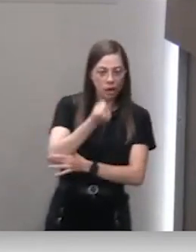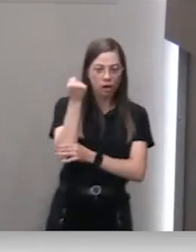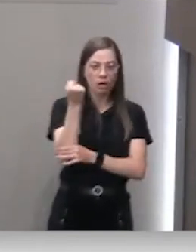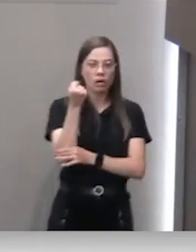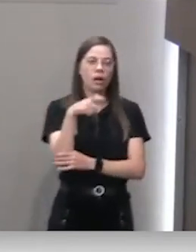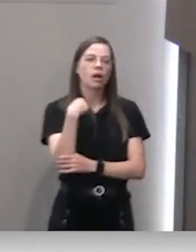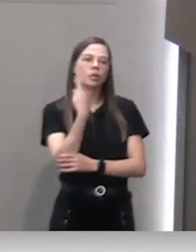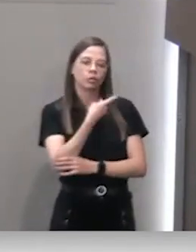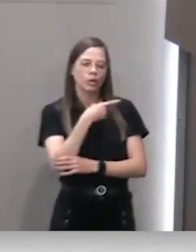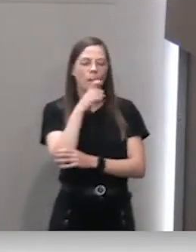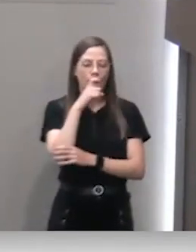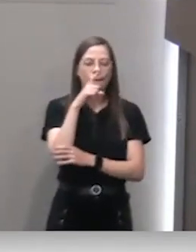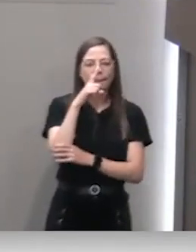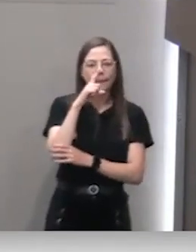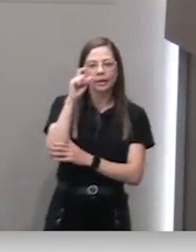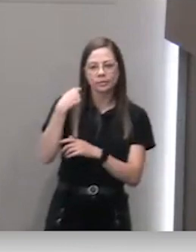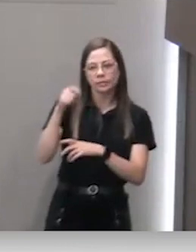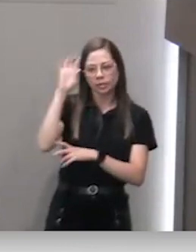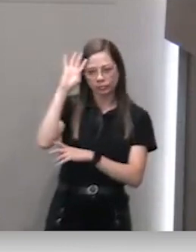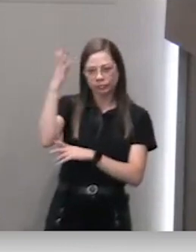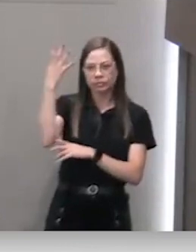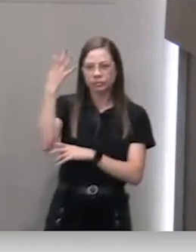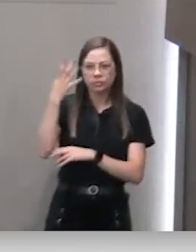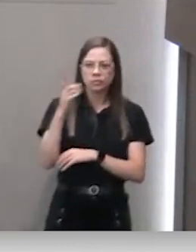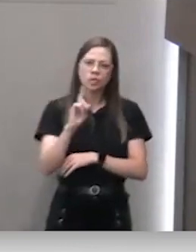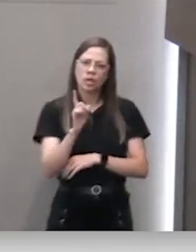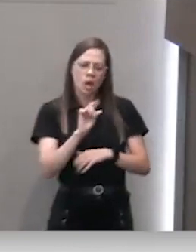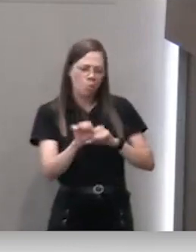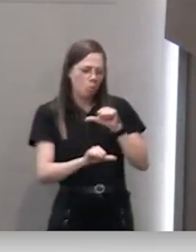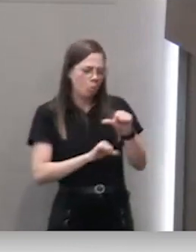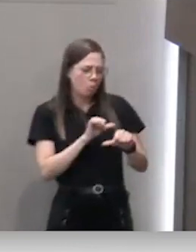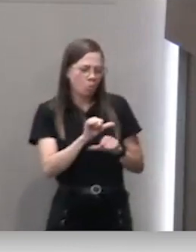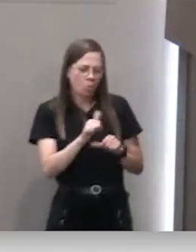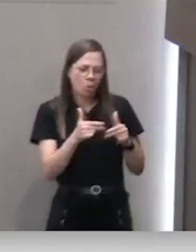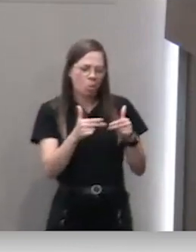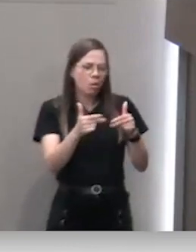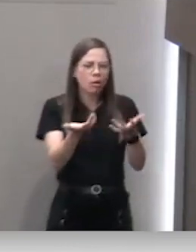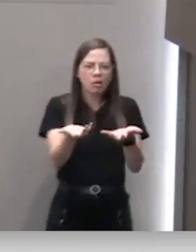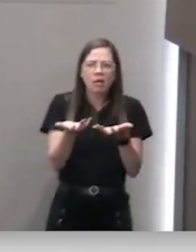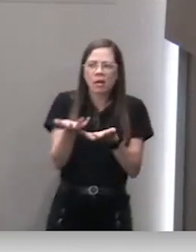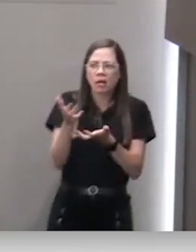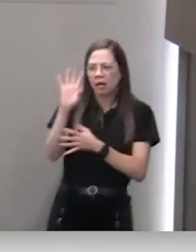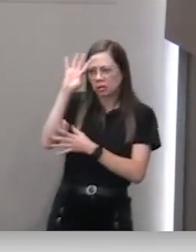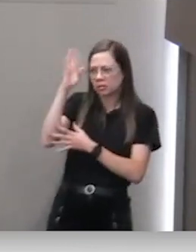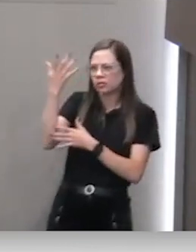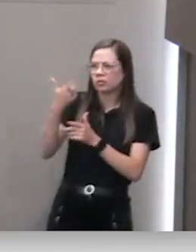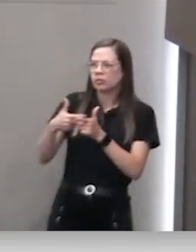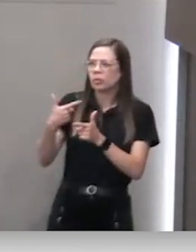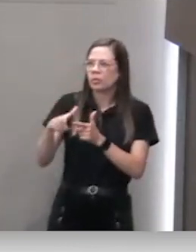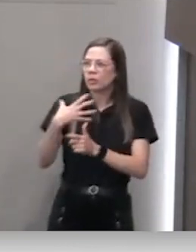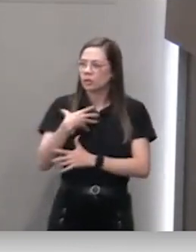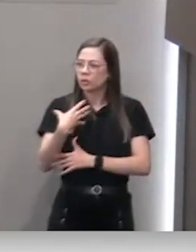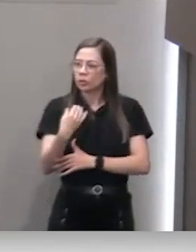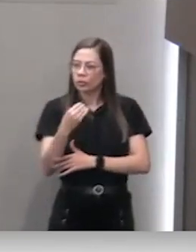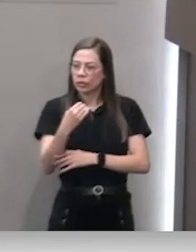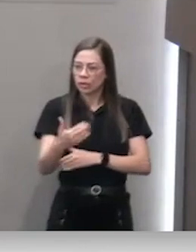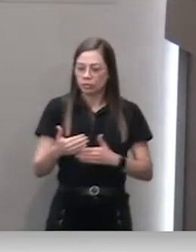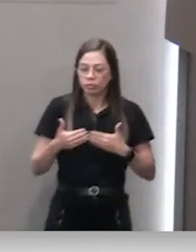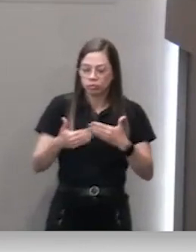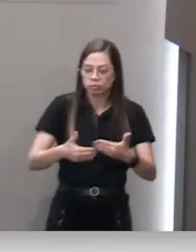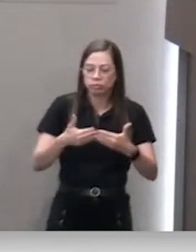somos nós, pais. Não vi ninguém querer resolver o problema dos filhos lá na